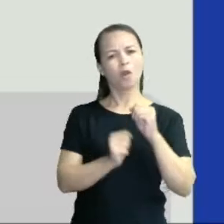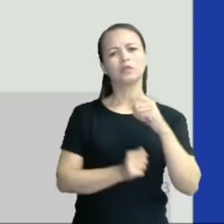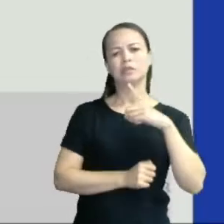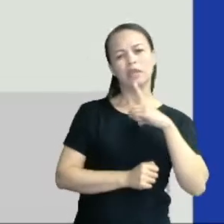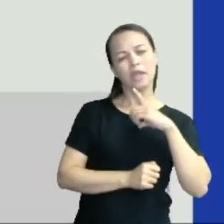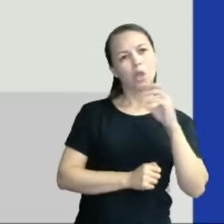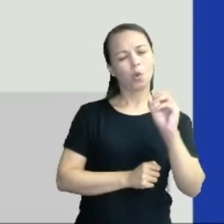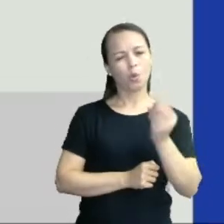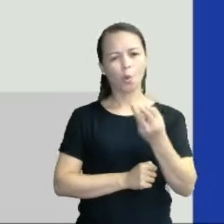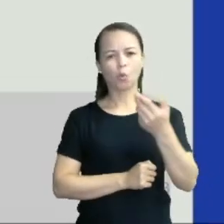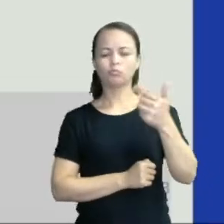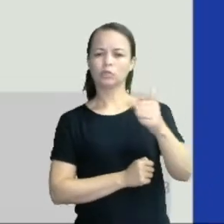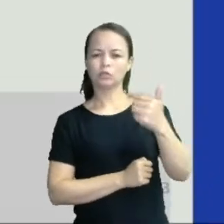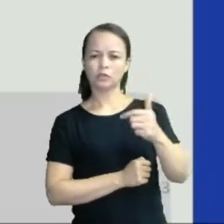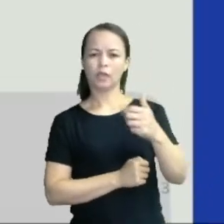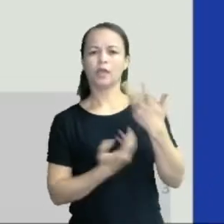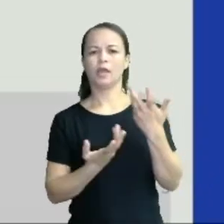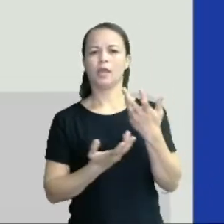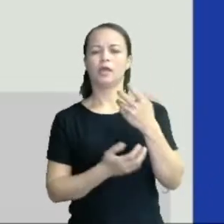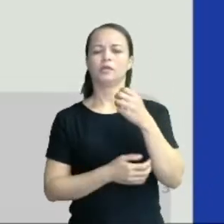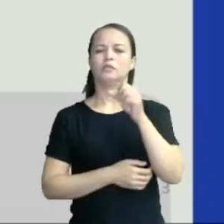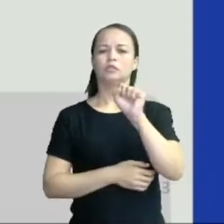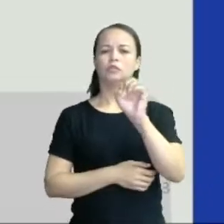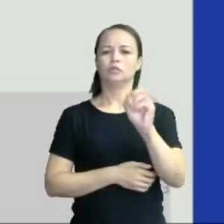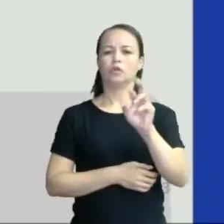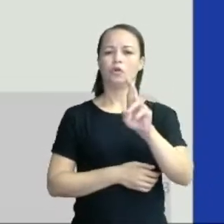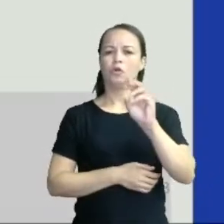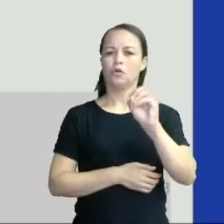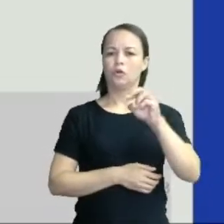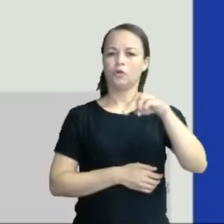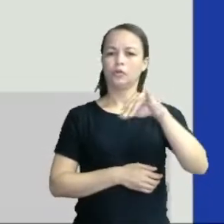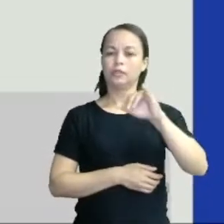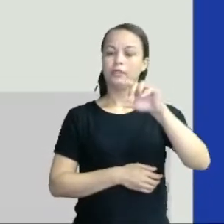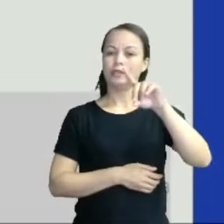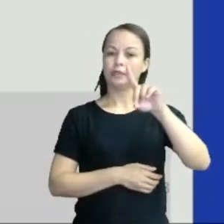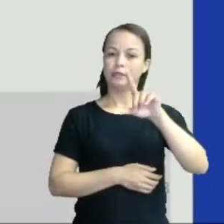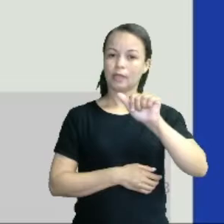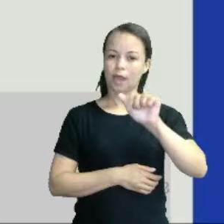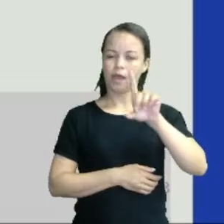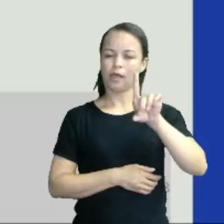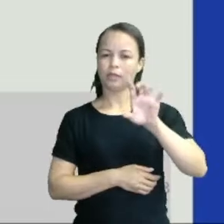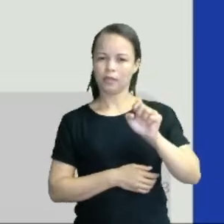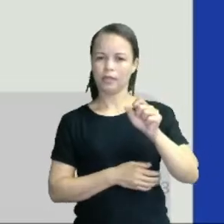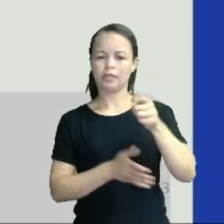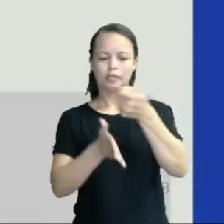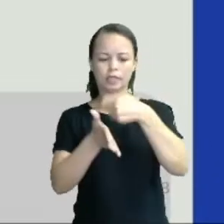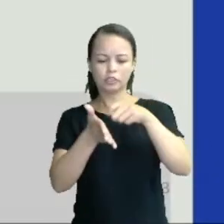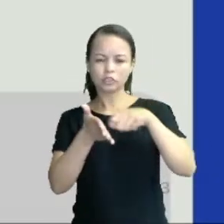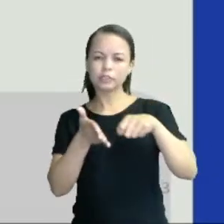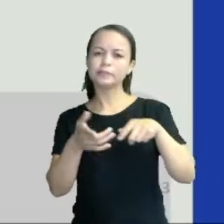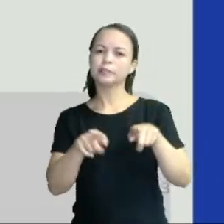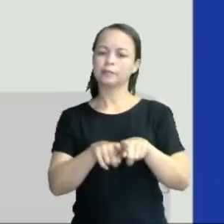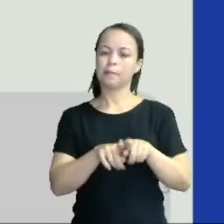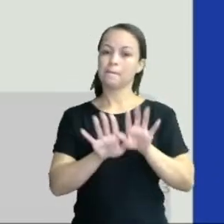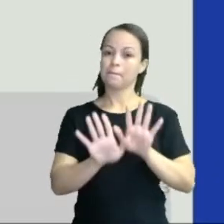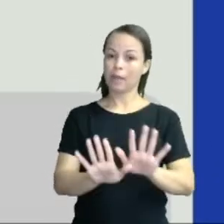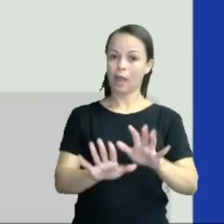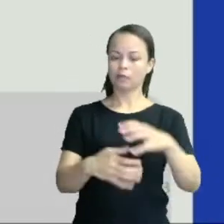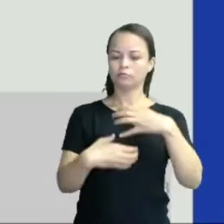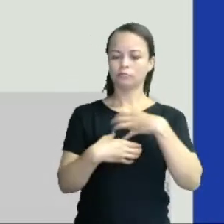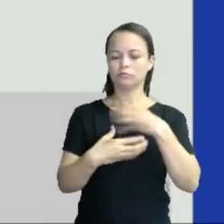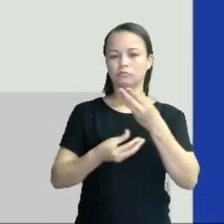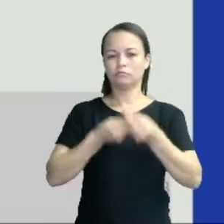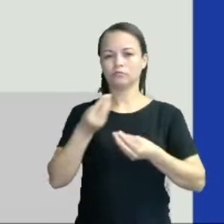a mesma sonoridade e a mesma escrita, mas seus sentidos são